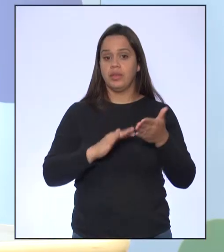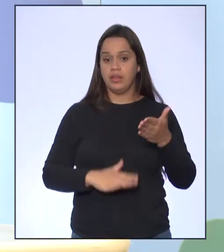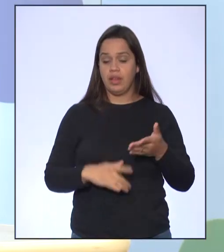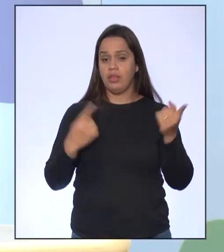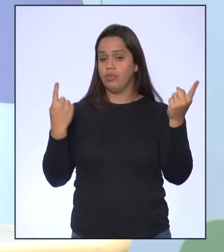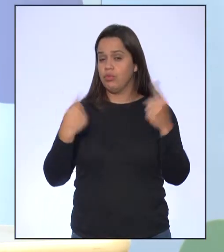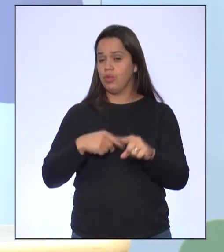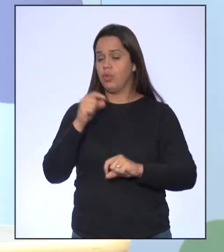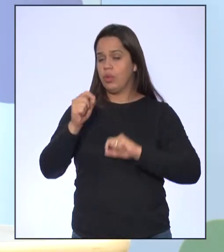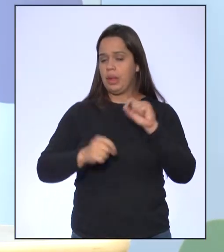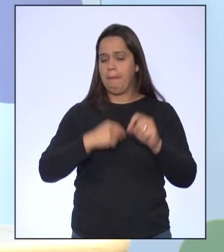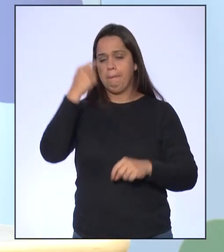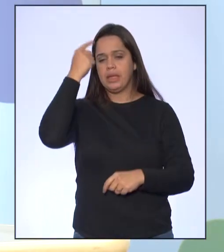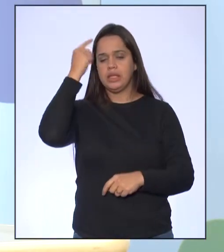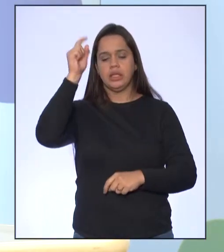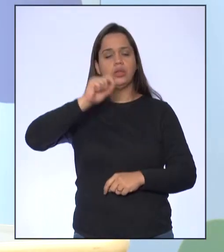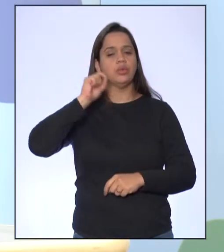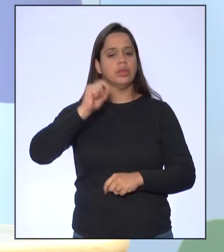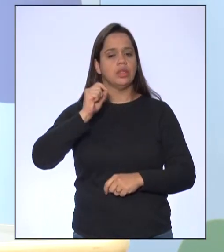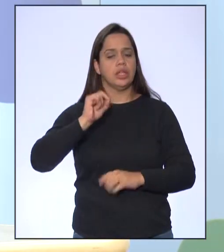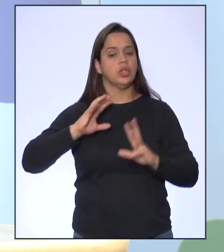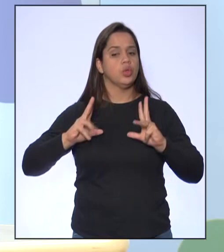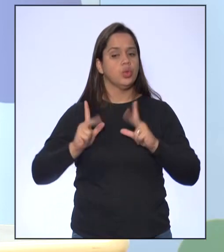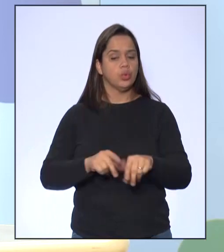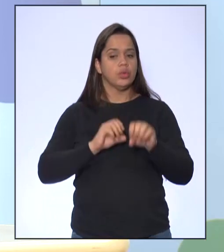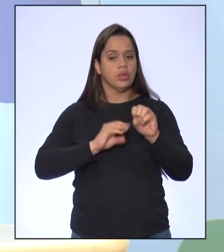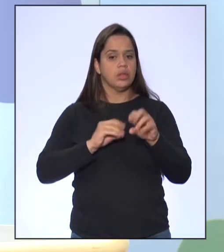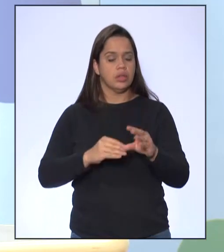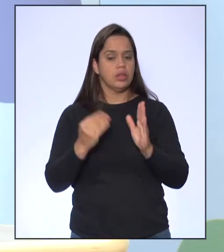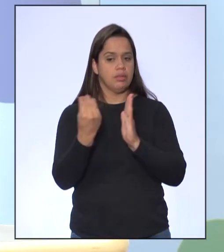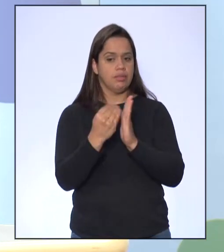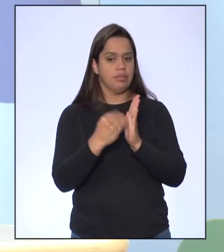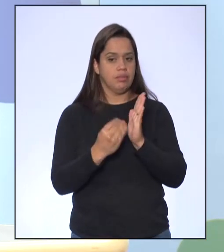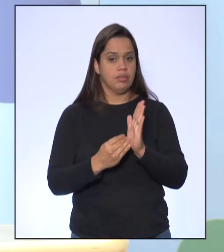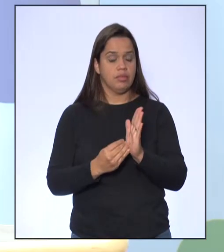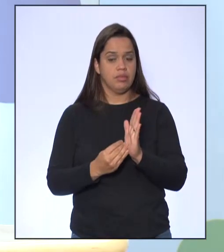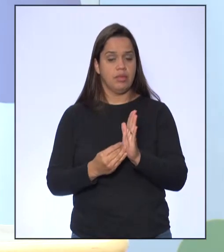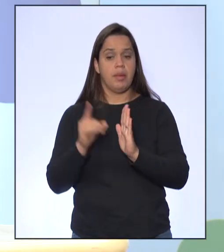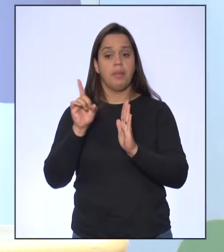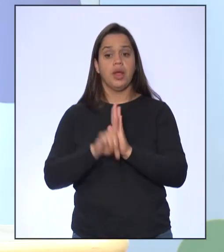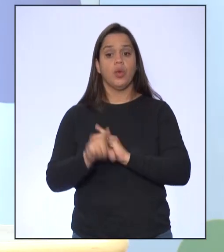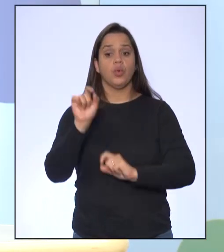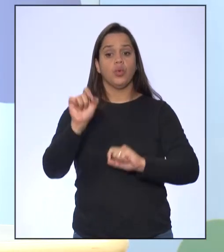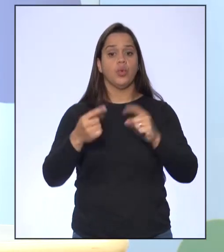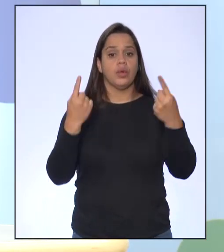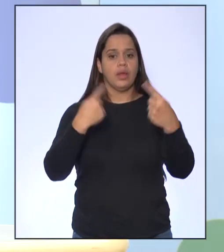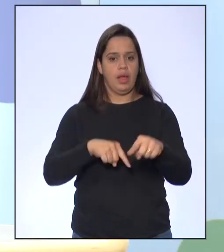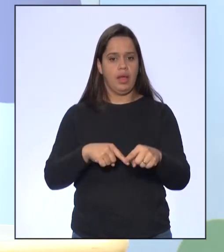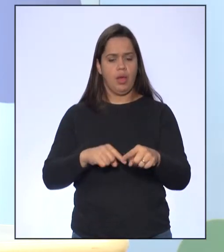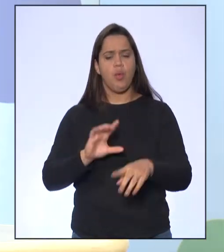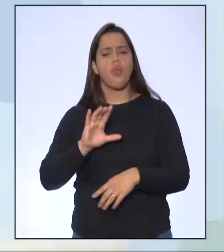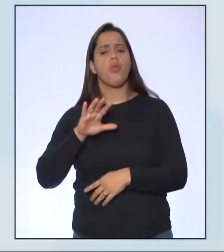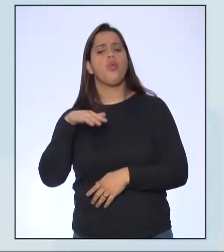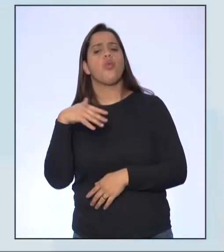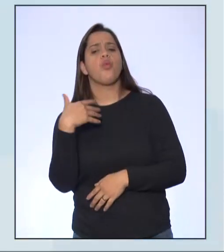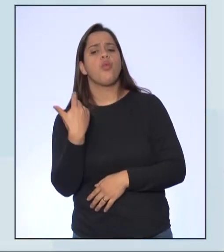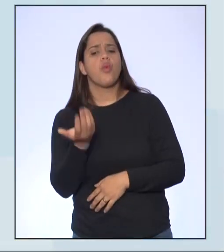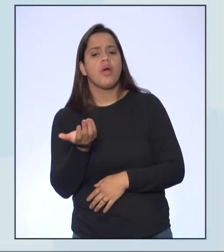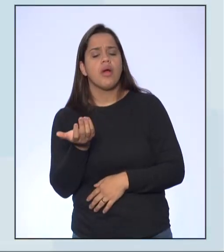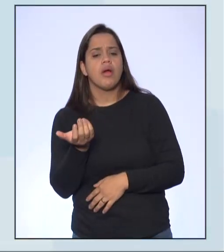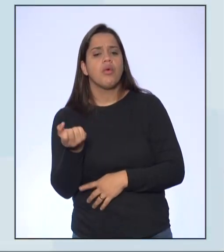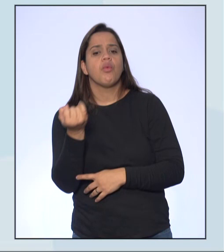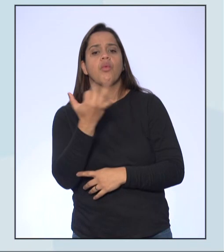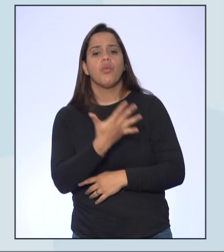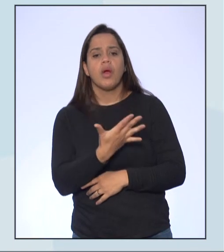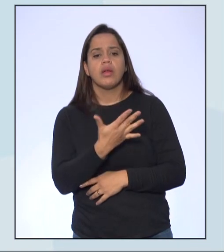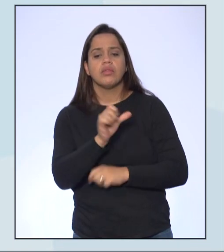pensando assim, em tudo que nós colocamos ali, o desafio é: quais outras transformações químicas você